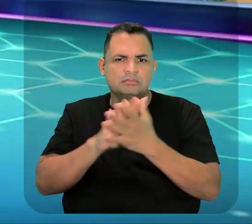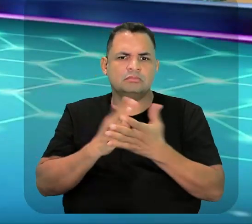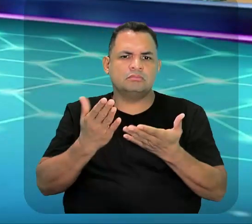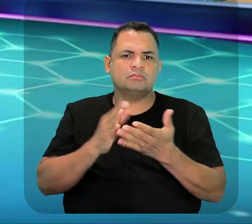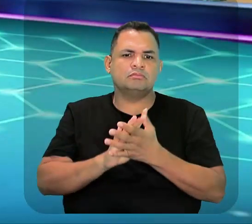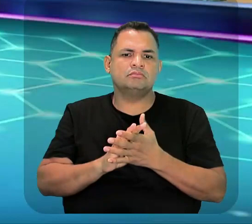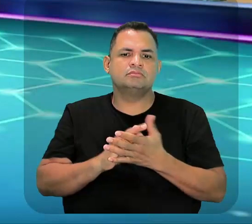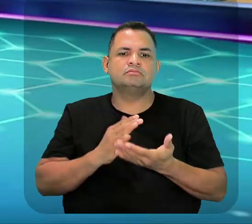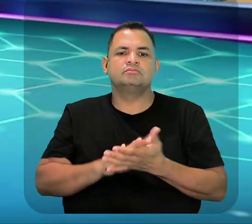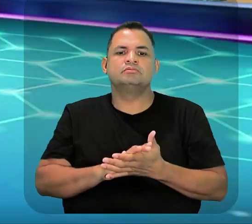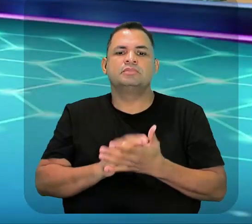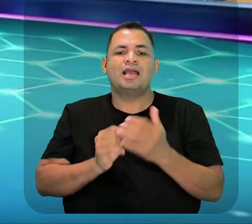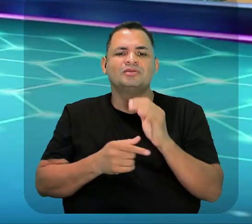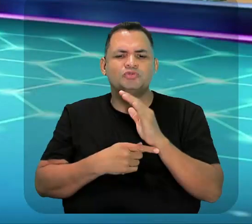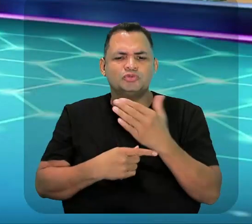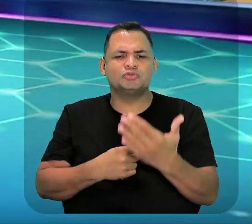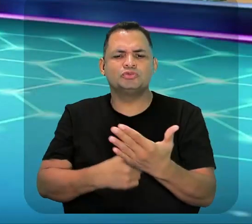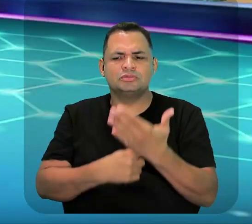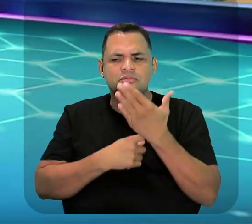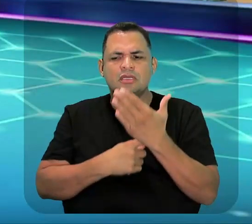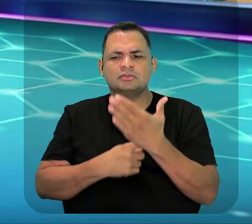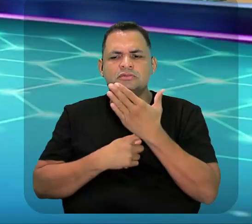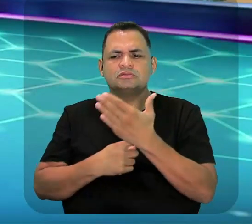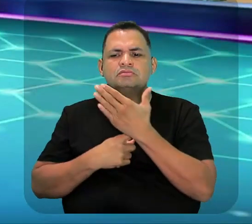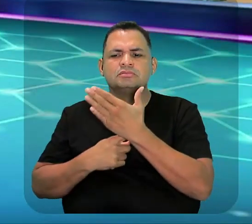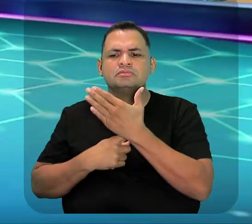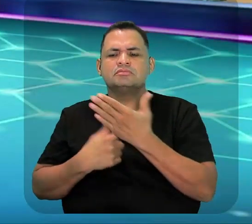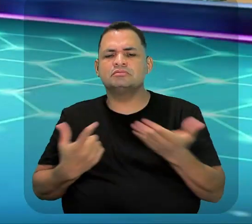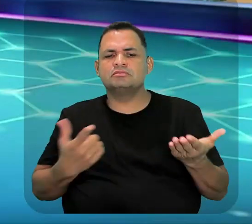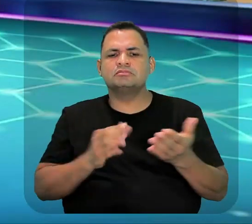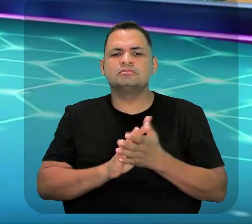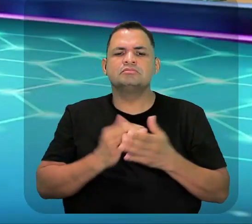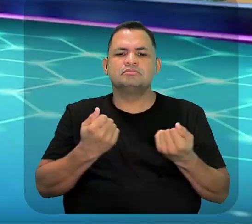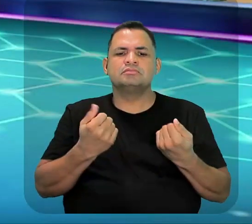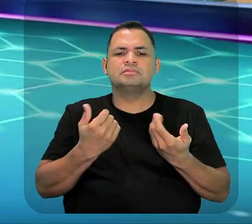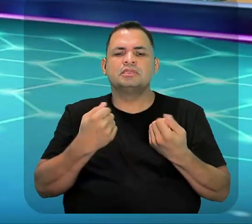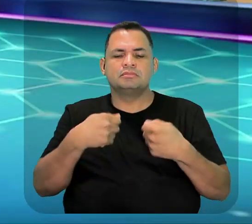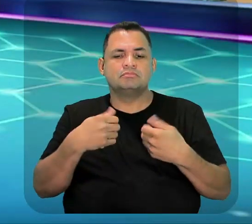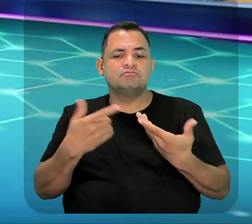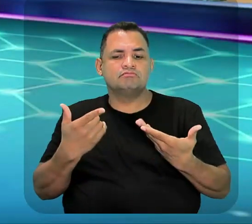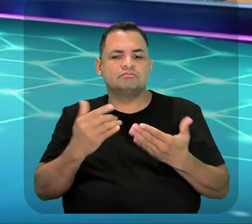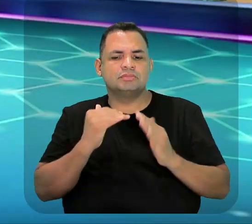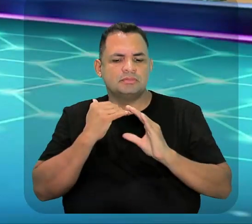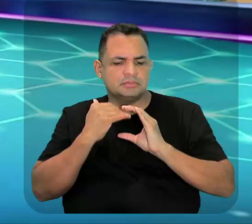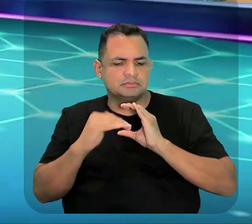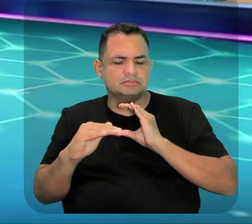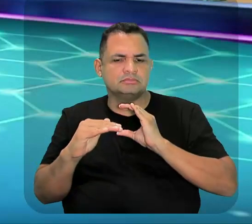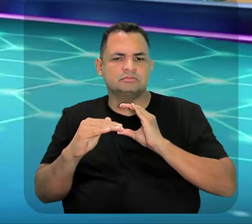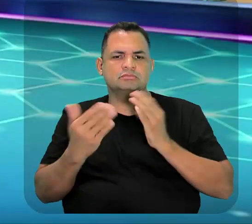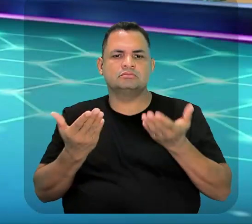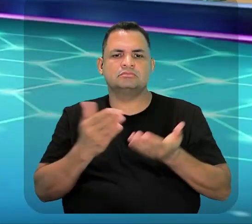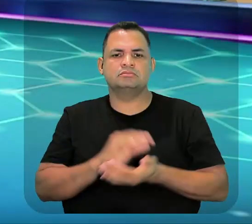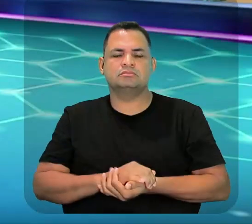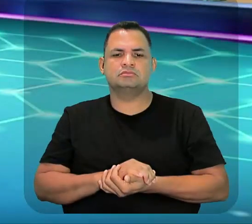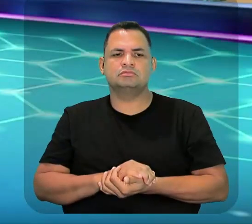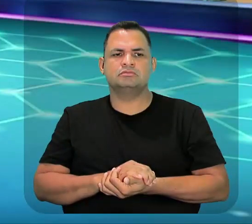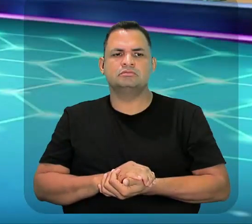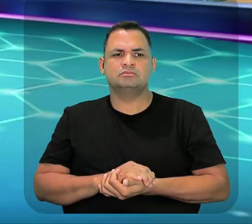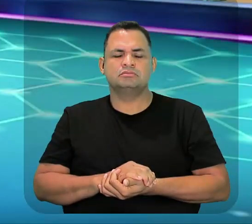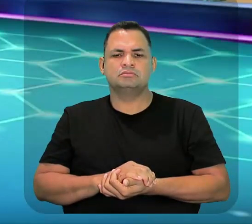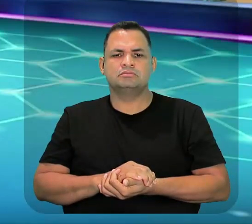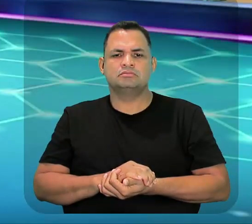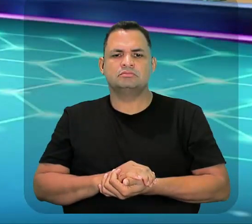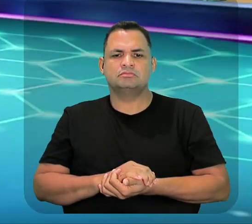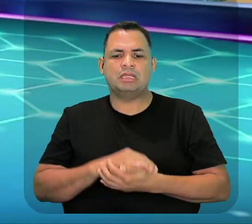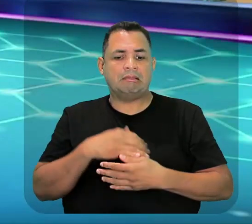um socorro para a tua professora, para o teu professor presencial, para ele falar com a gente e a gente dá um retorno para vocês, tá, pessoal?